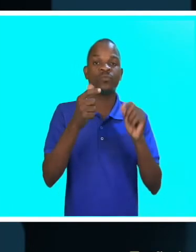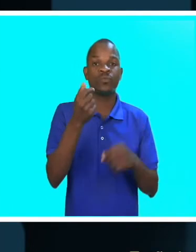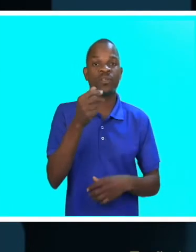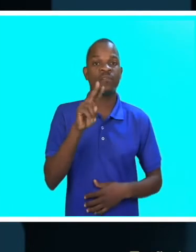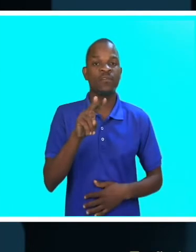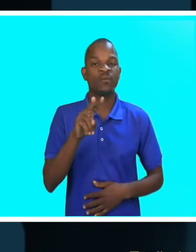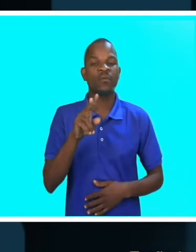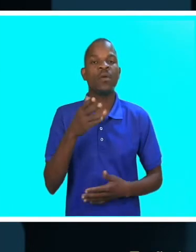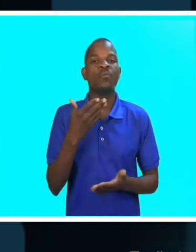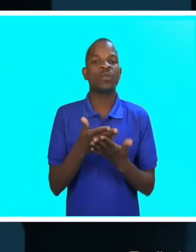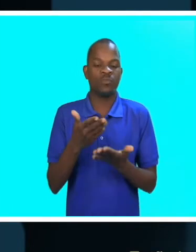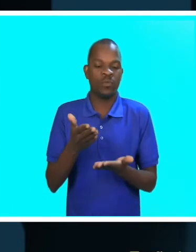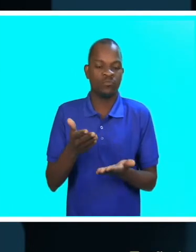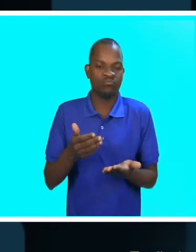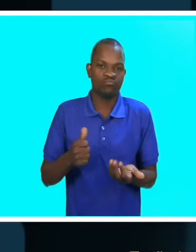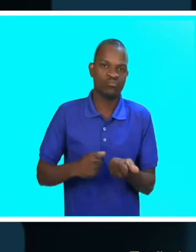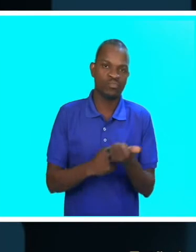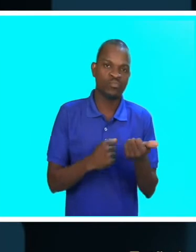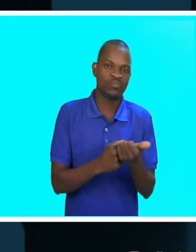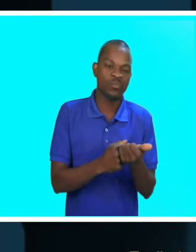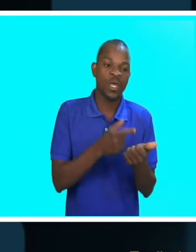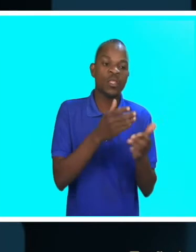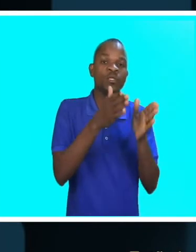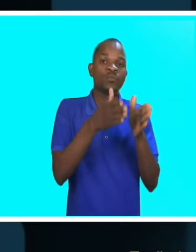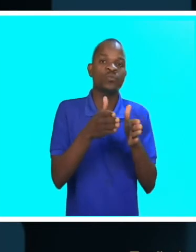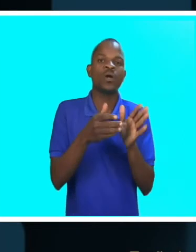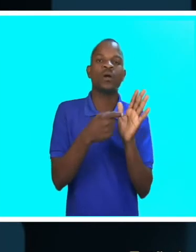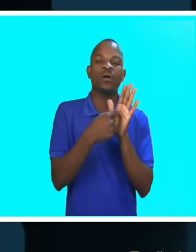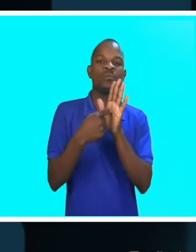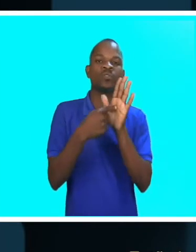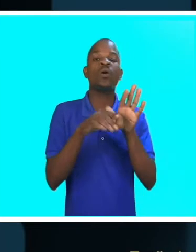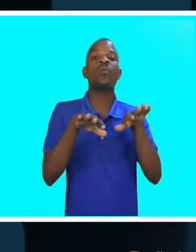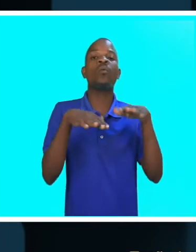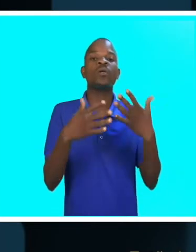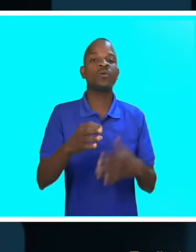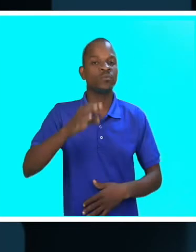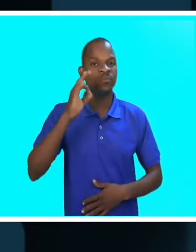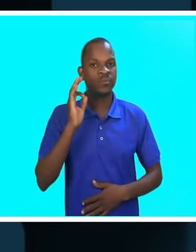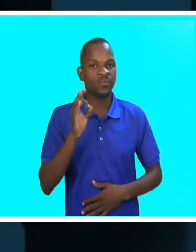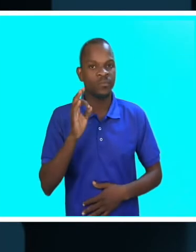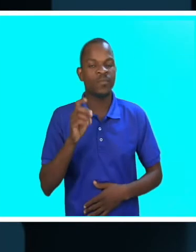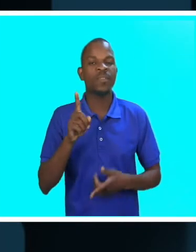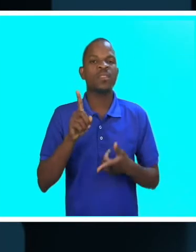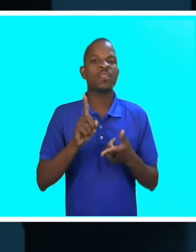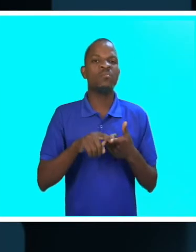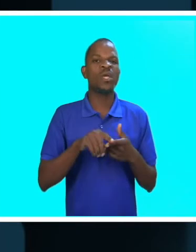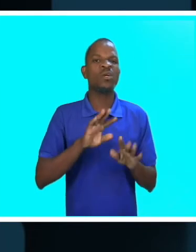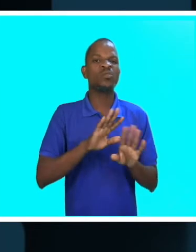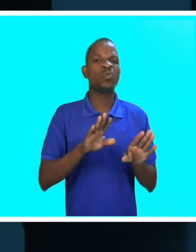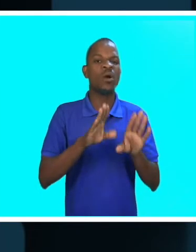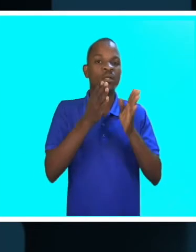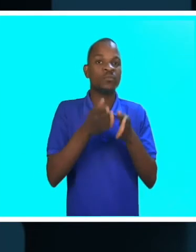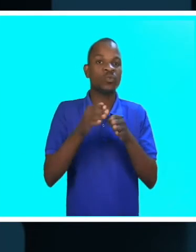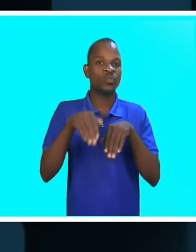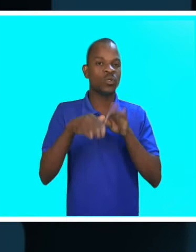vai motivar o jornalista a vir cá e mostrar as suas qualidades e capacidades. Não só os jogadores, mas